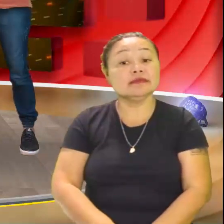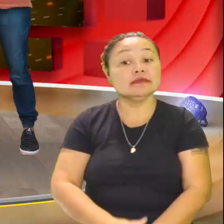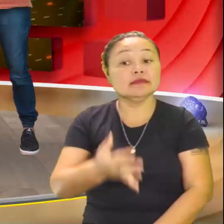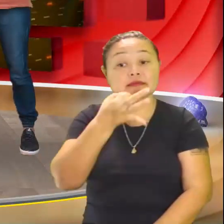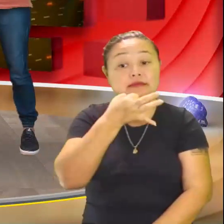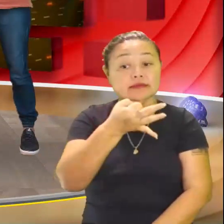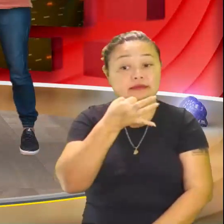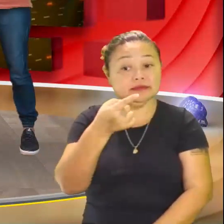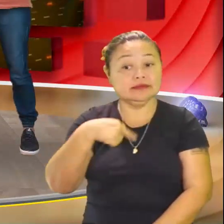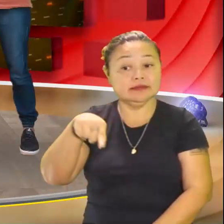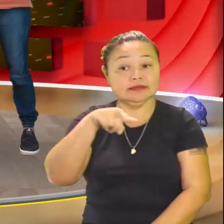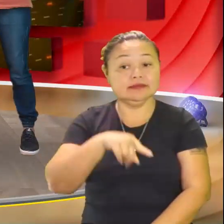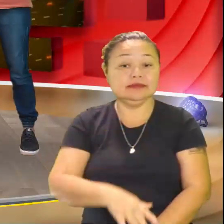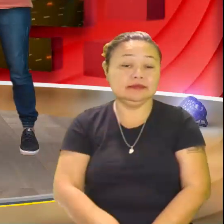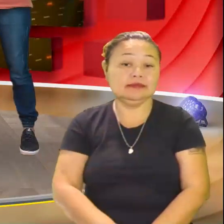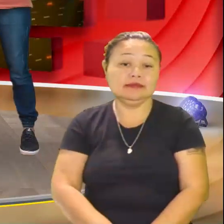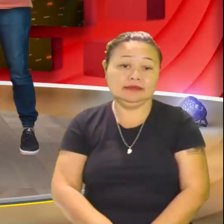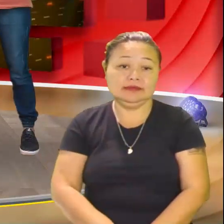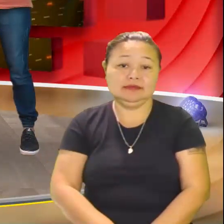vocês acham?